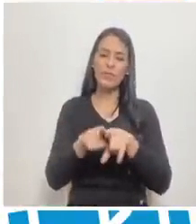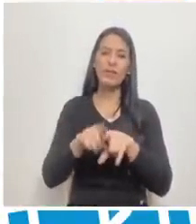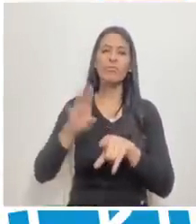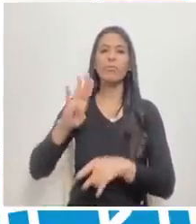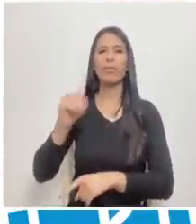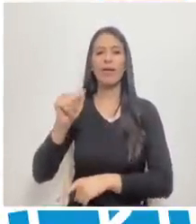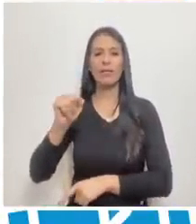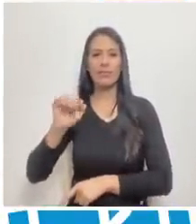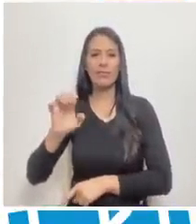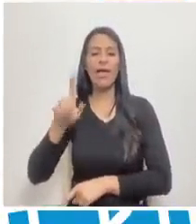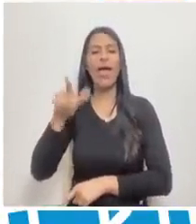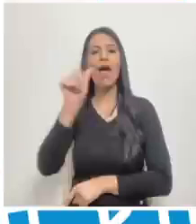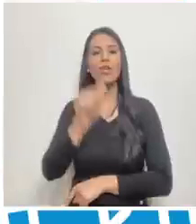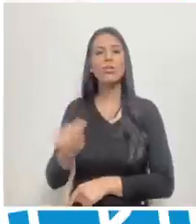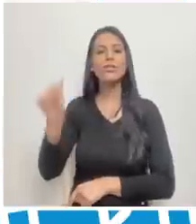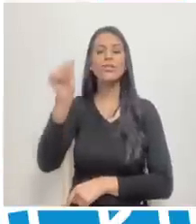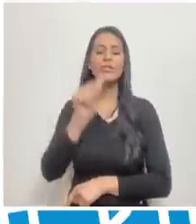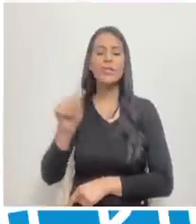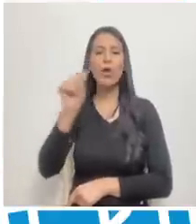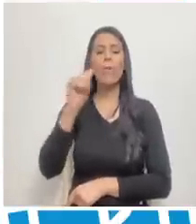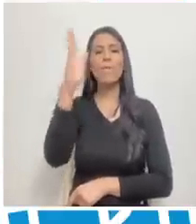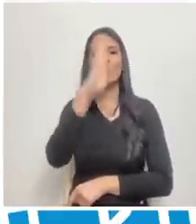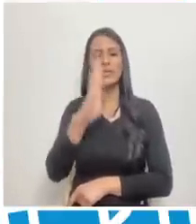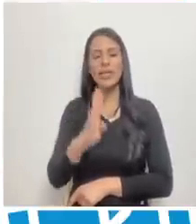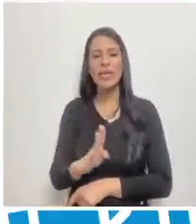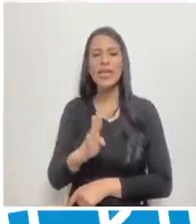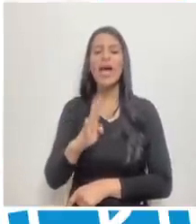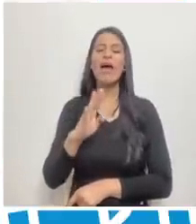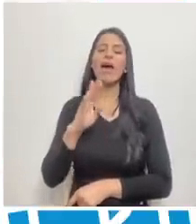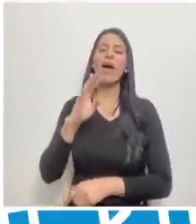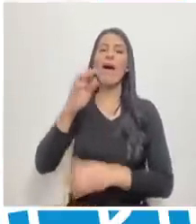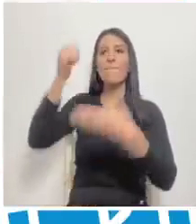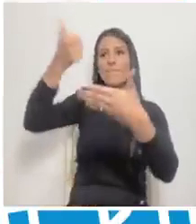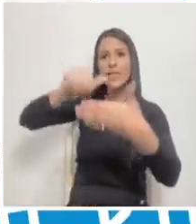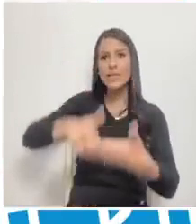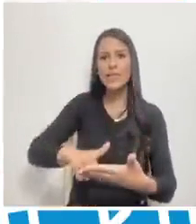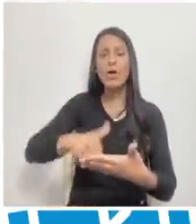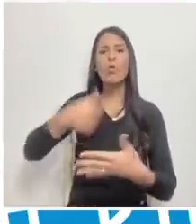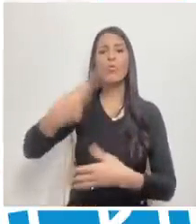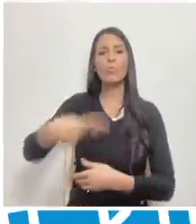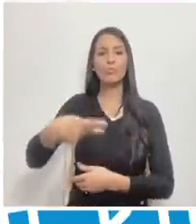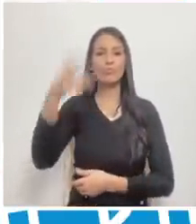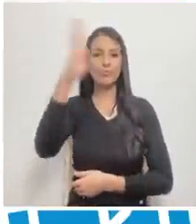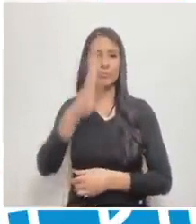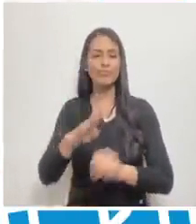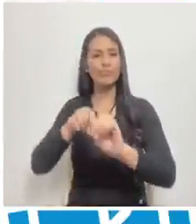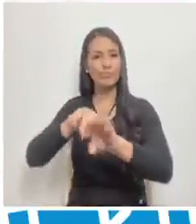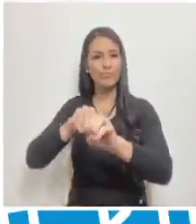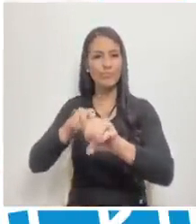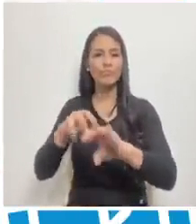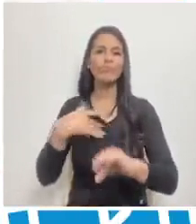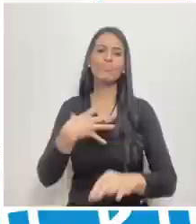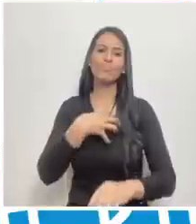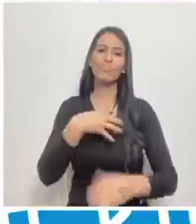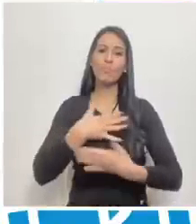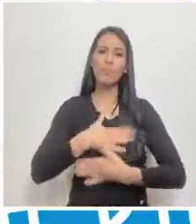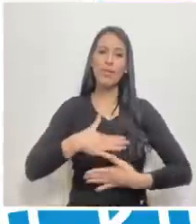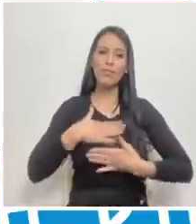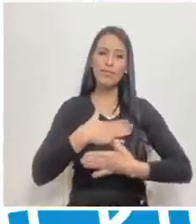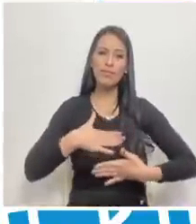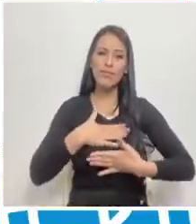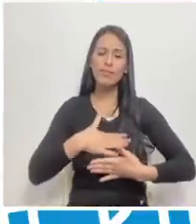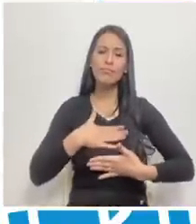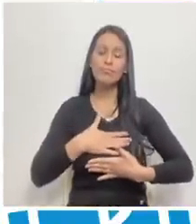Associação Brasileira de Avaliação Educacional. É um prazer poder compartilhar com todos os que